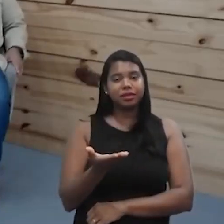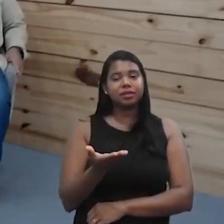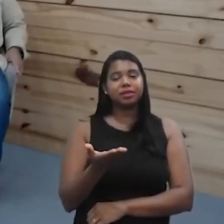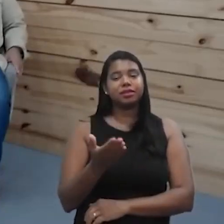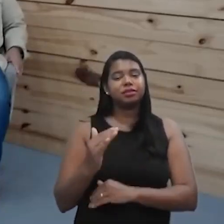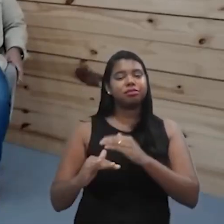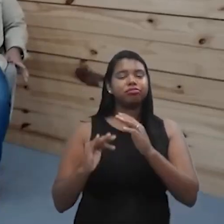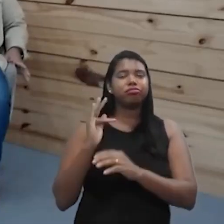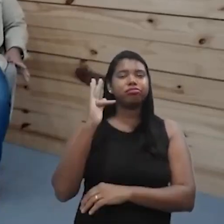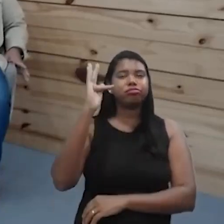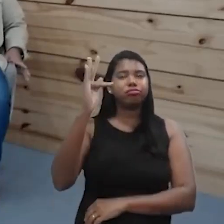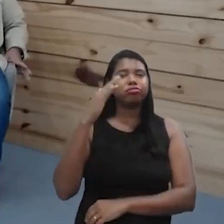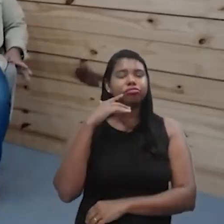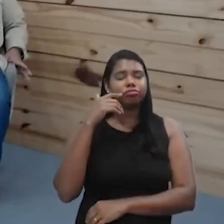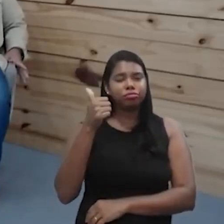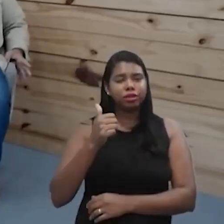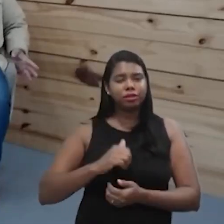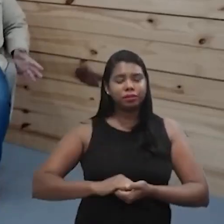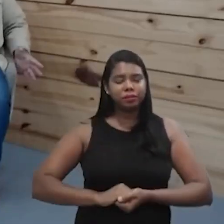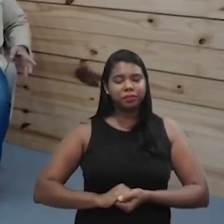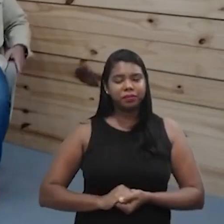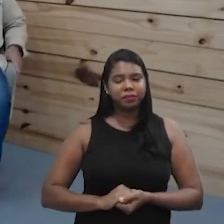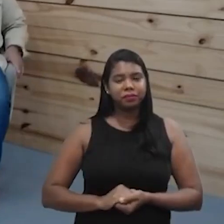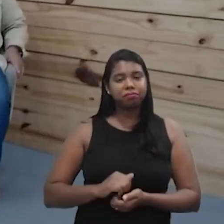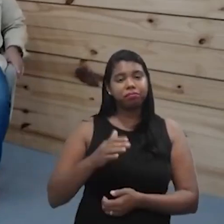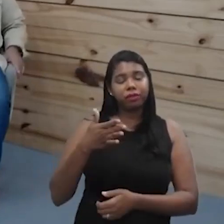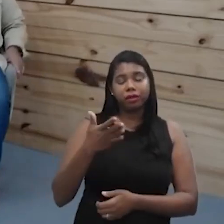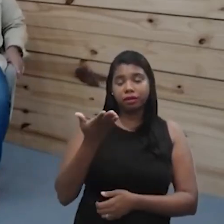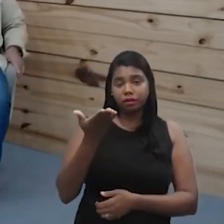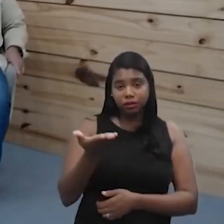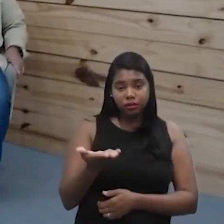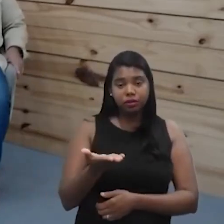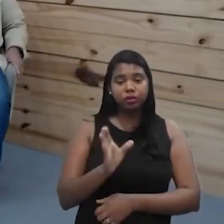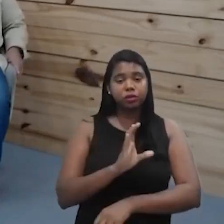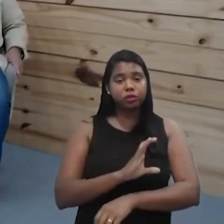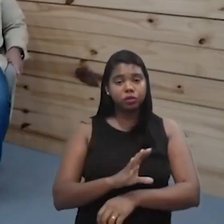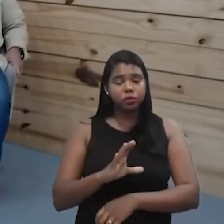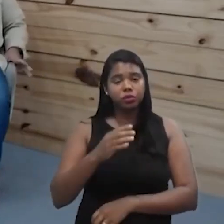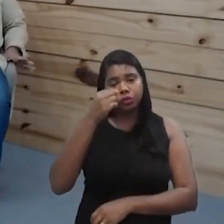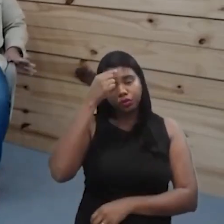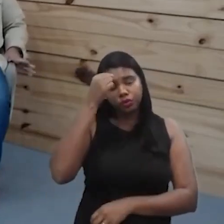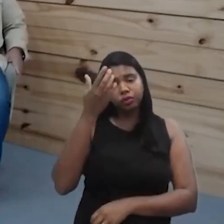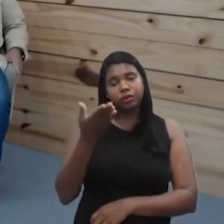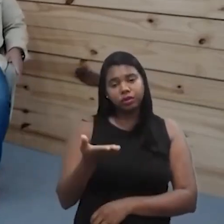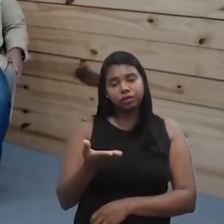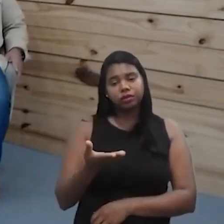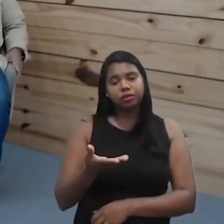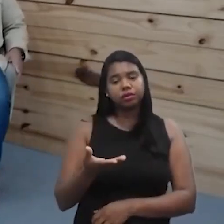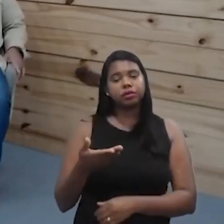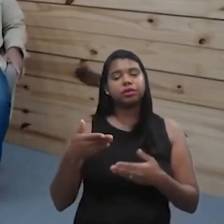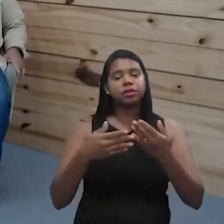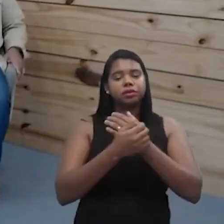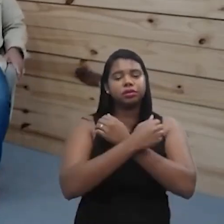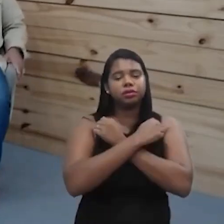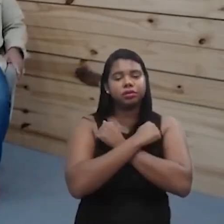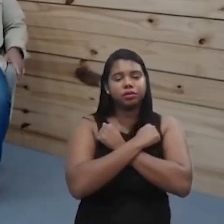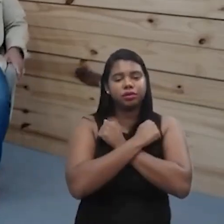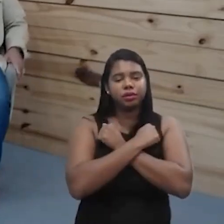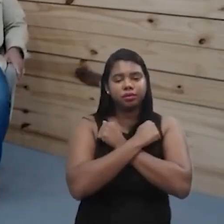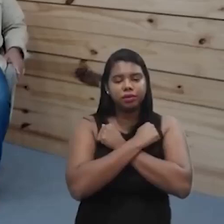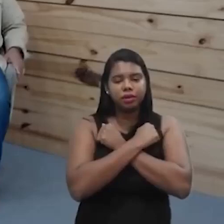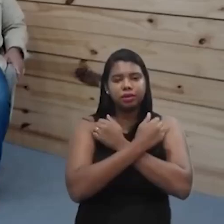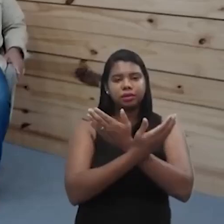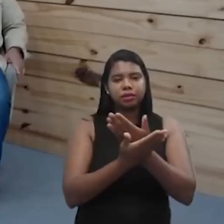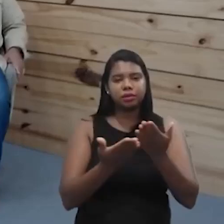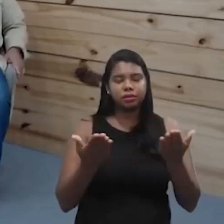um profissional do futuro, sem a menor sombra de dúvida, independente da sua área de atuação. Então, um forte abraço e eu espero